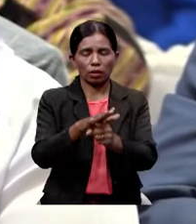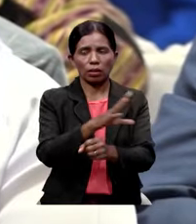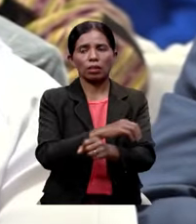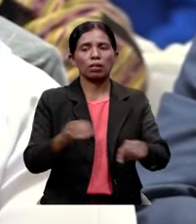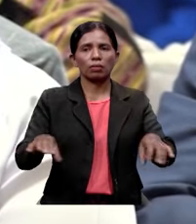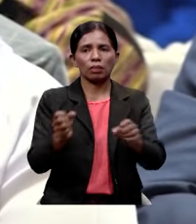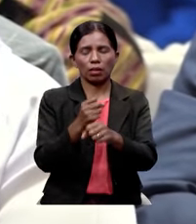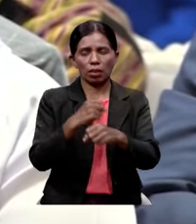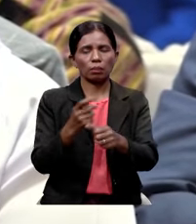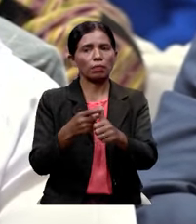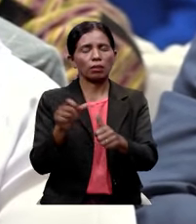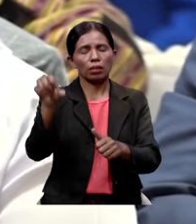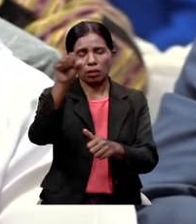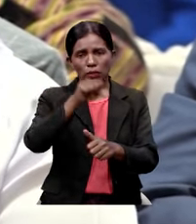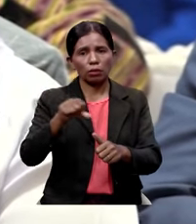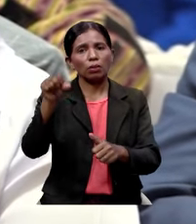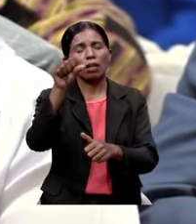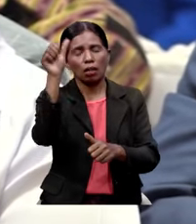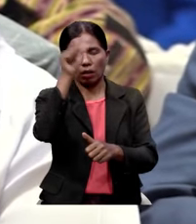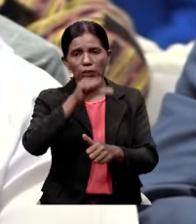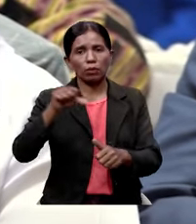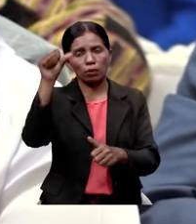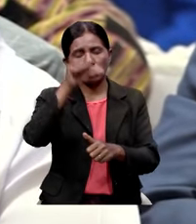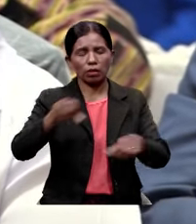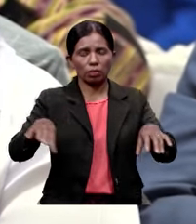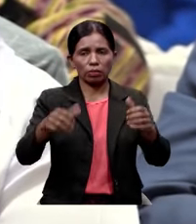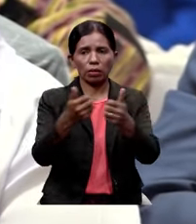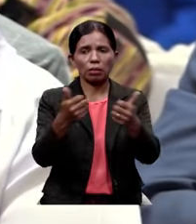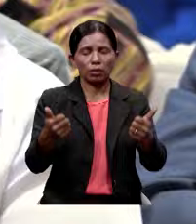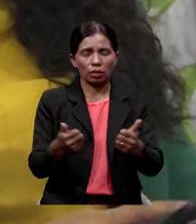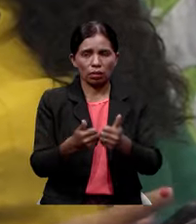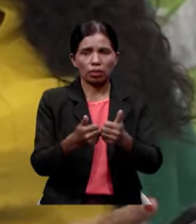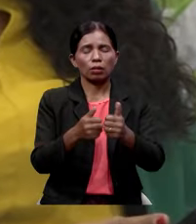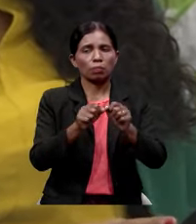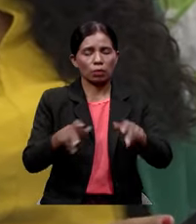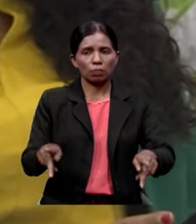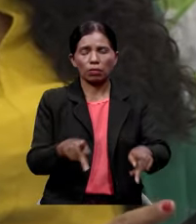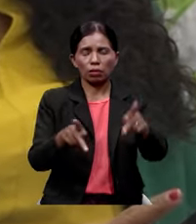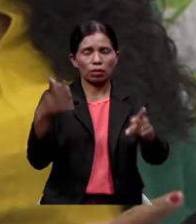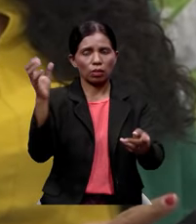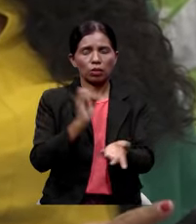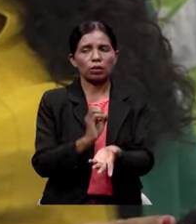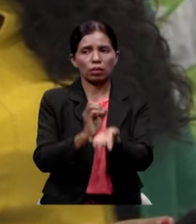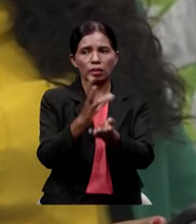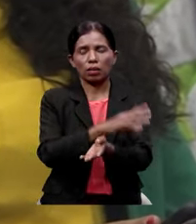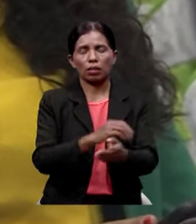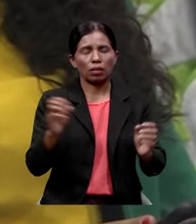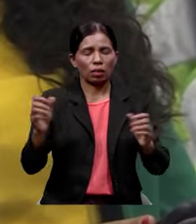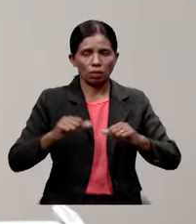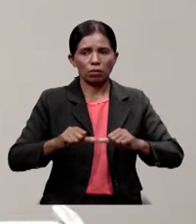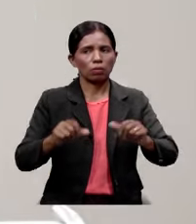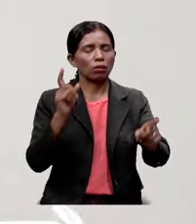uluk auditoria ba Serviço de Administração Pública e Hawaikusi, tamba desconfia Serviço de Administração Pública e Raioa, durante, né, laulado